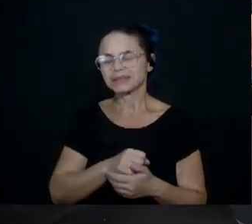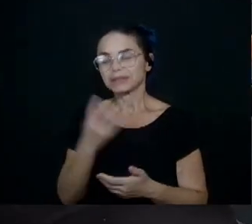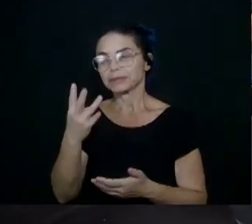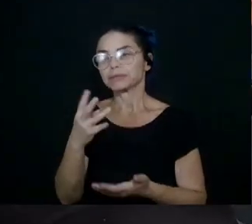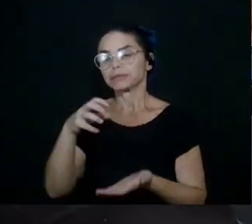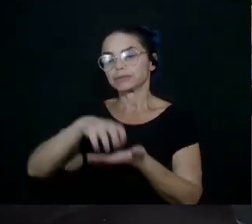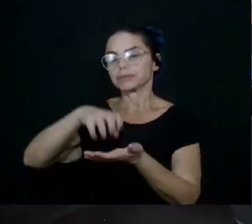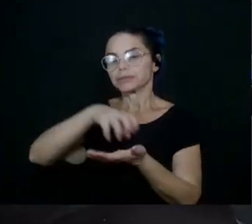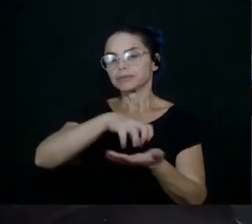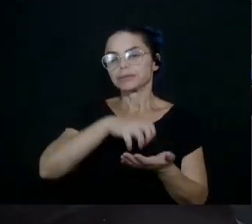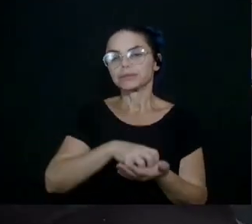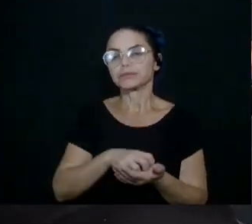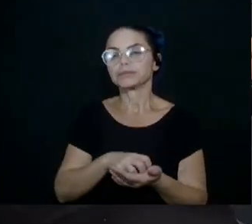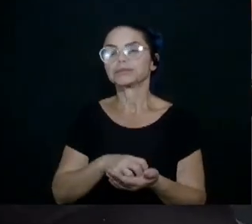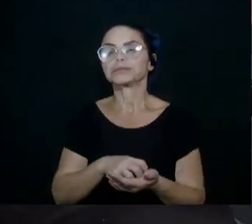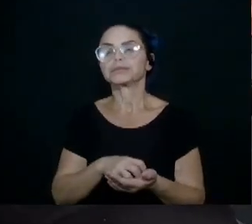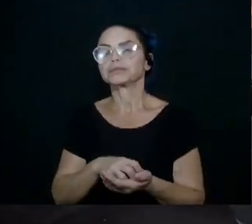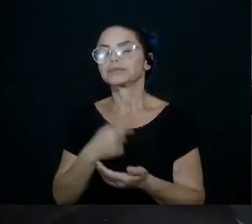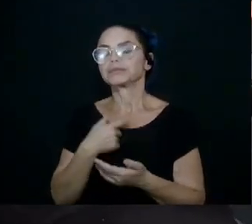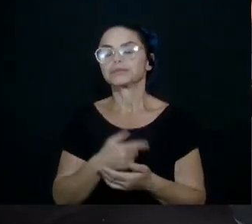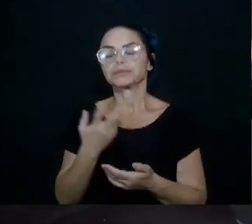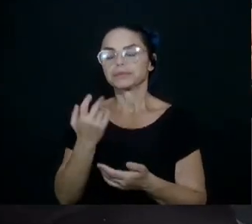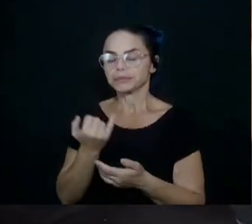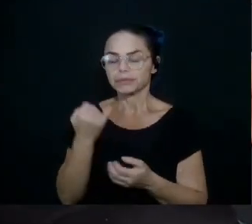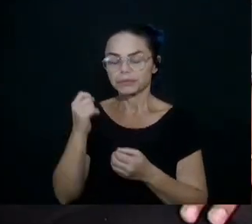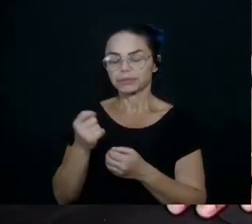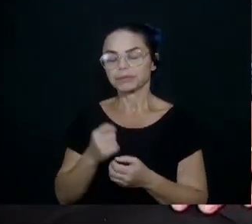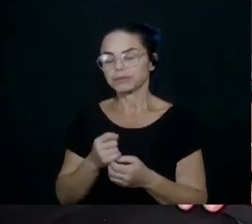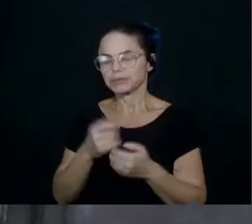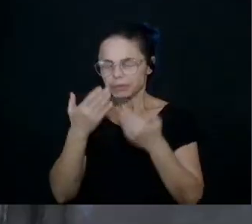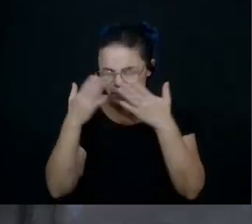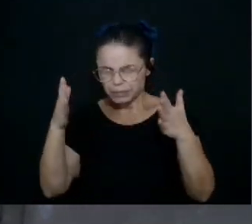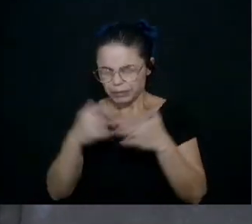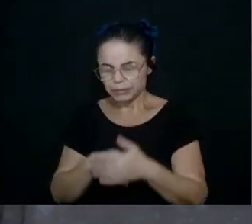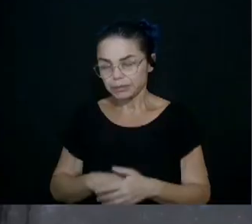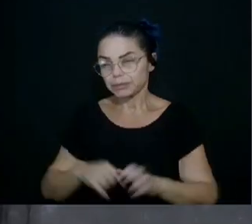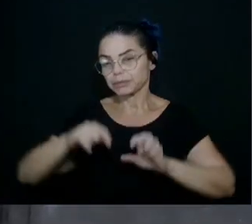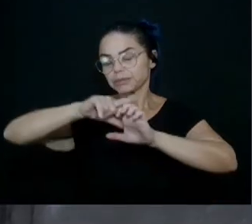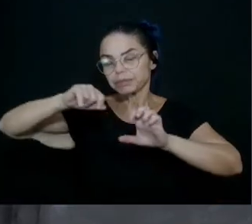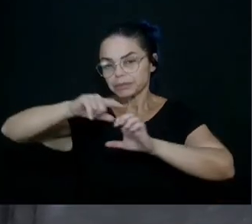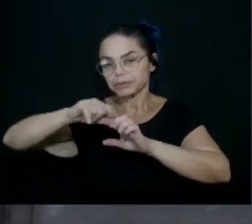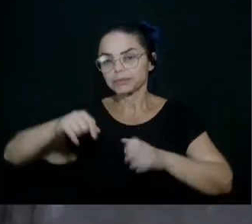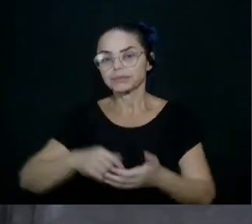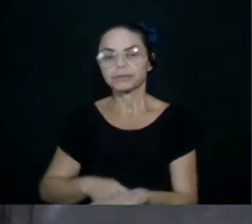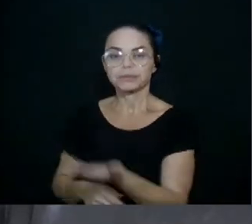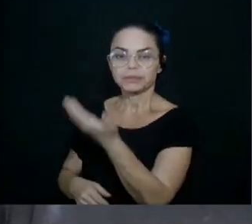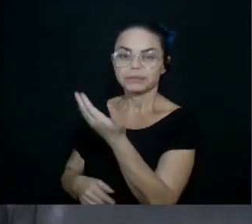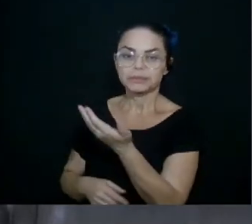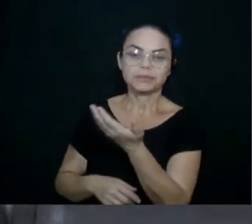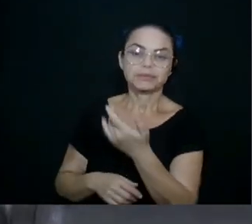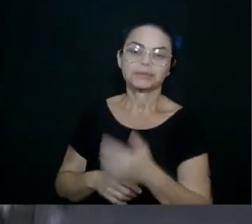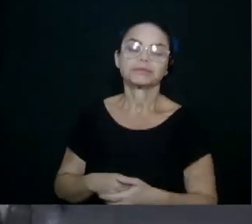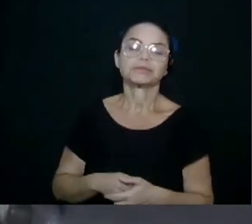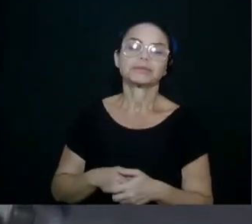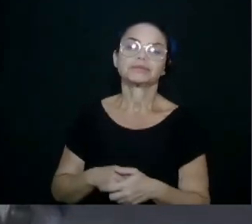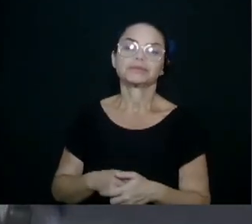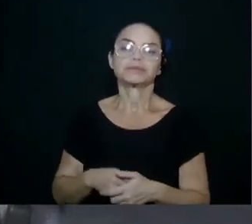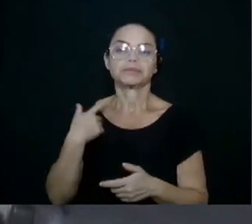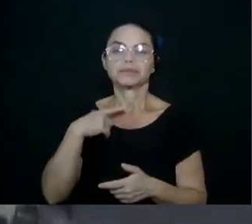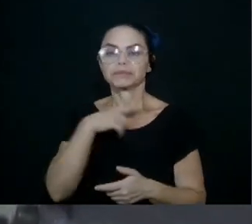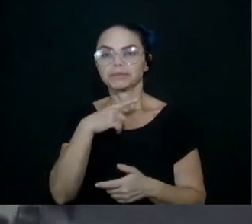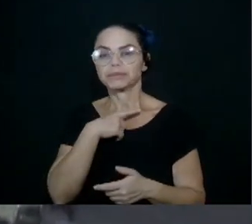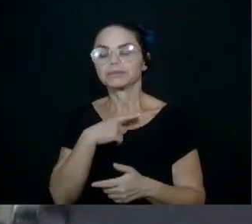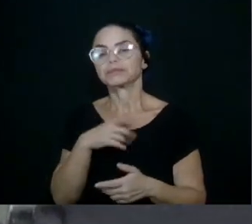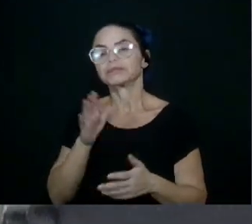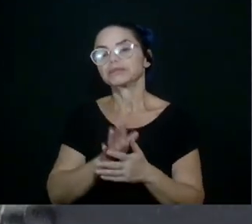tem uma visão ampliada do que é ser empreendedor no ramo de barbearia. Então, através desses acertos que ele teve durante a carreira